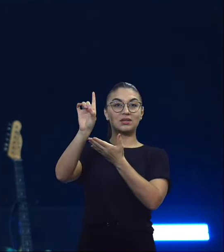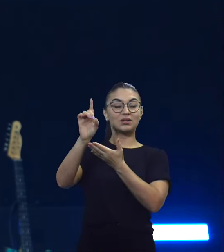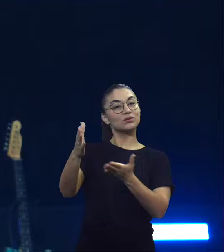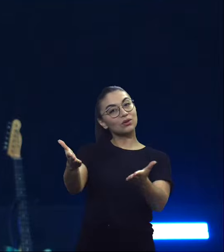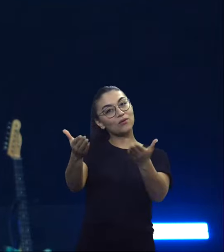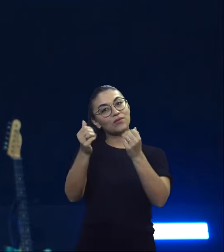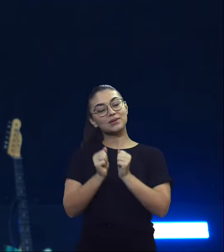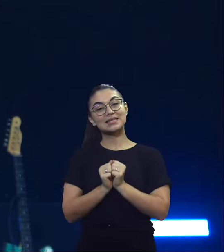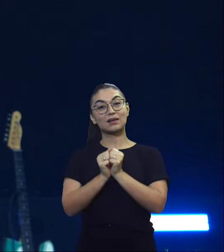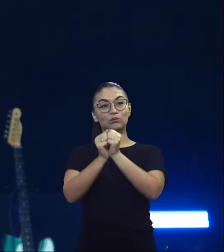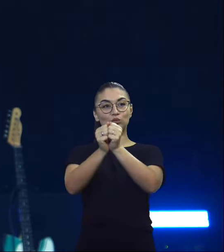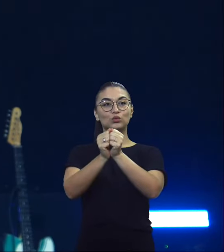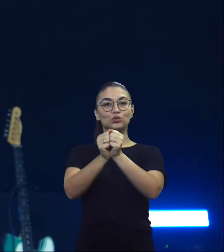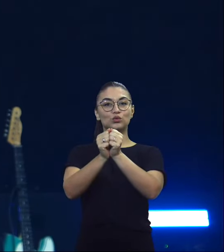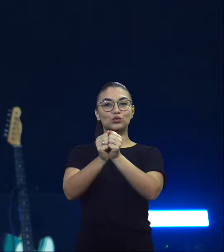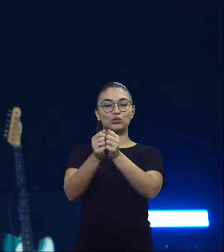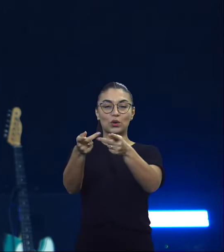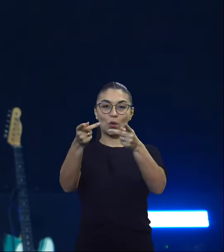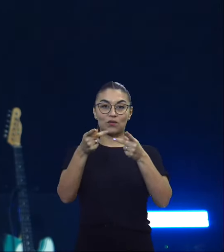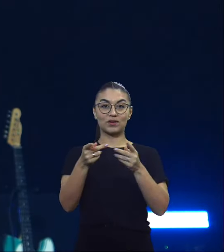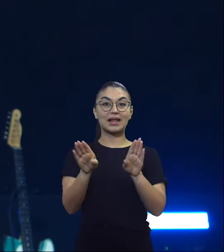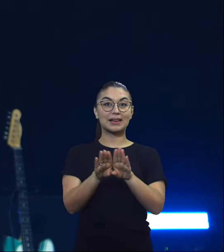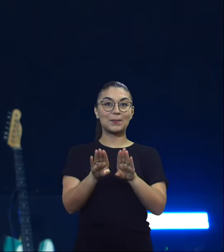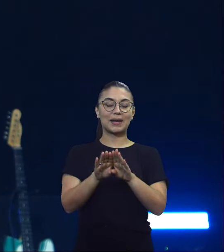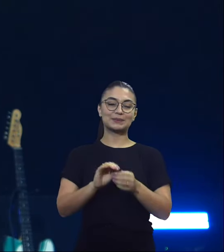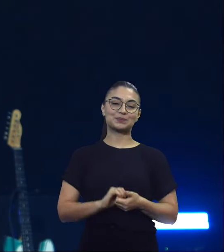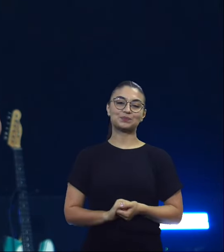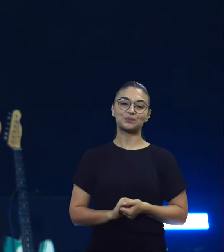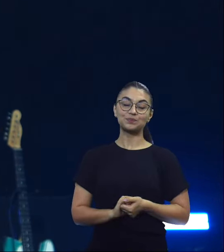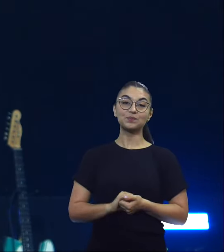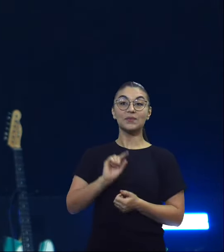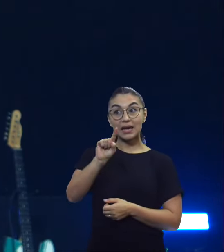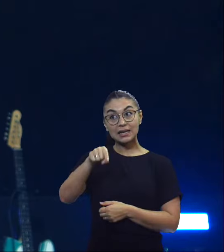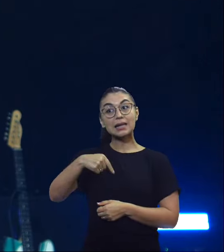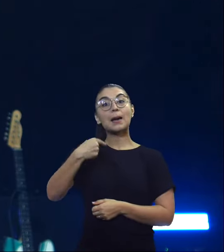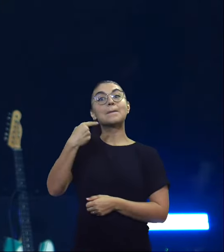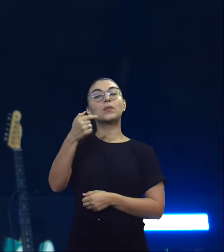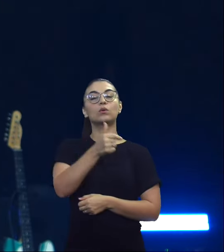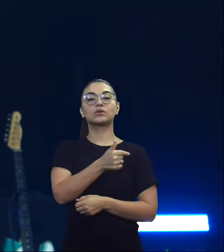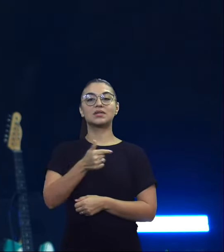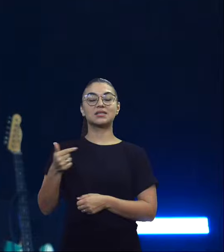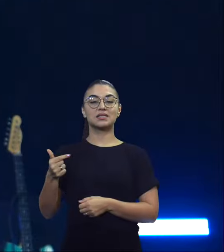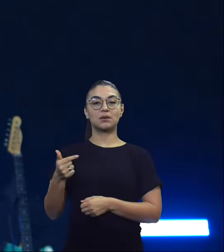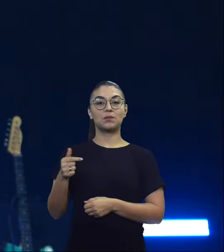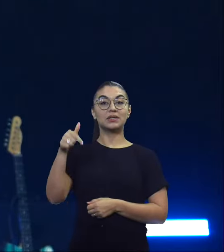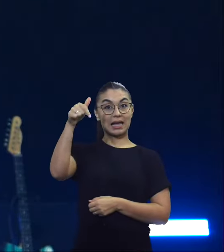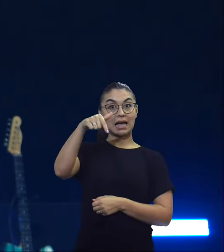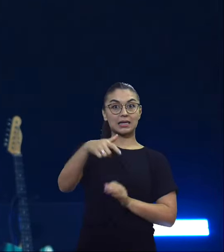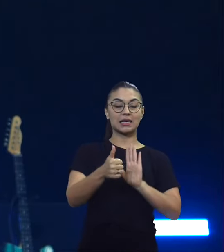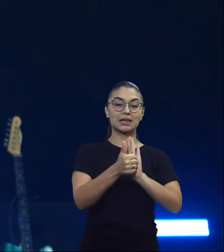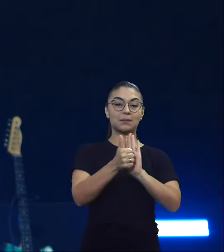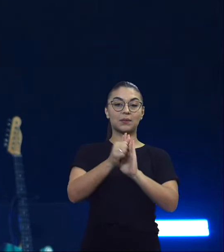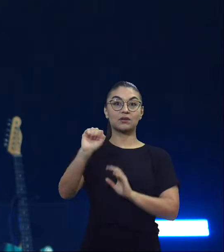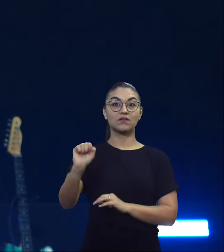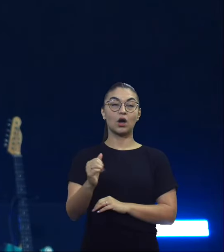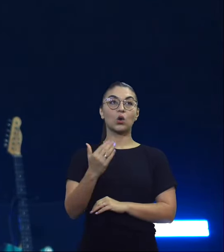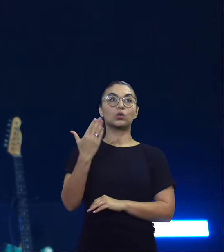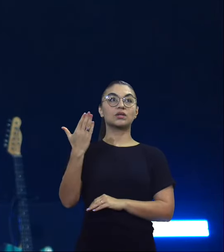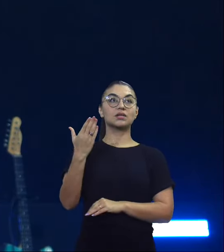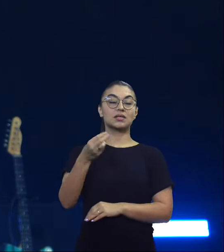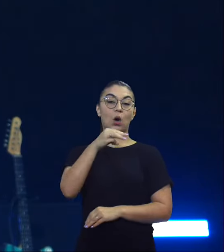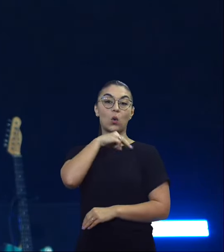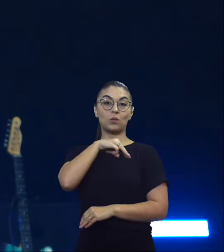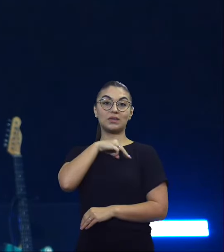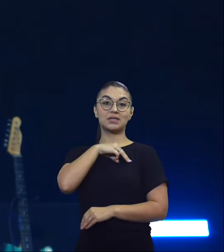estamos realizando, quero te convidar a participar disso também. E semana que vem temos um evento muito legal aqui na igreja do Kingdom, que é o Ministério